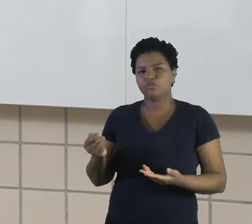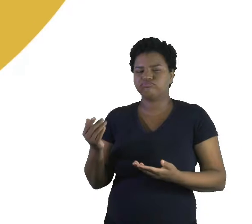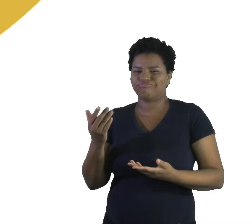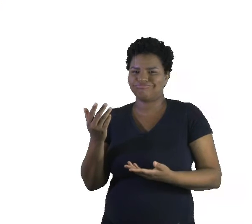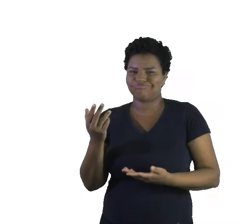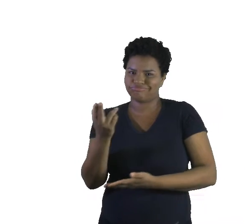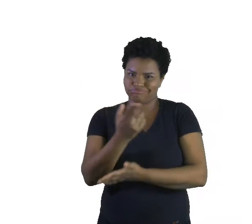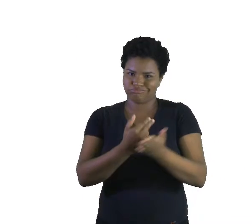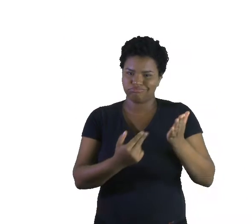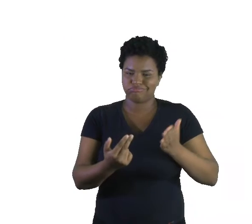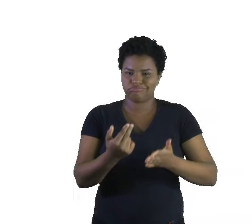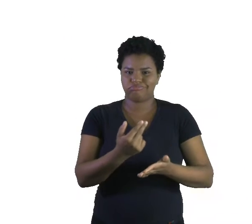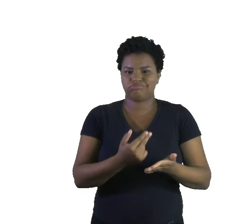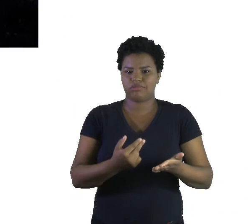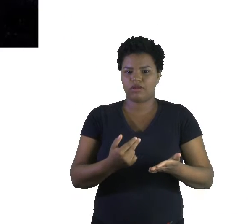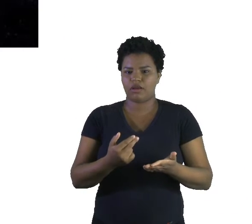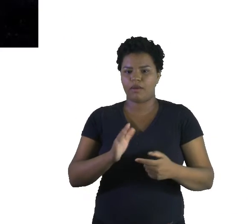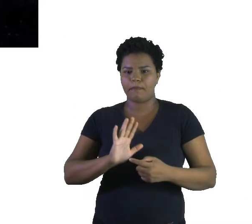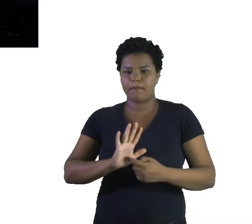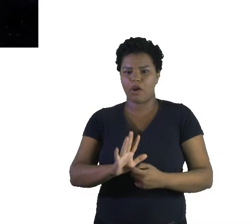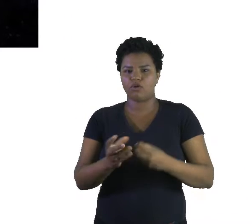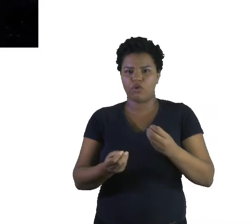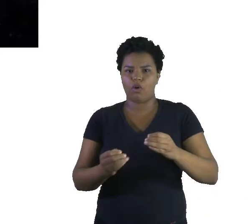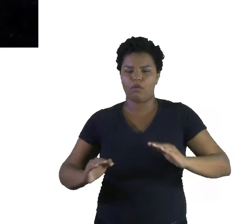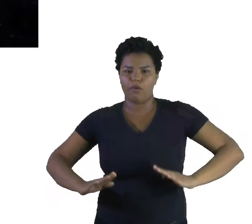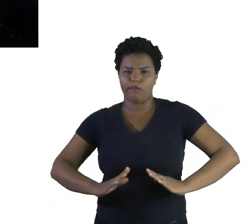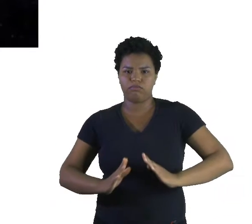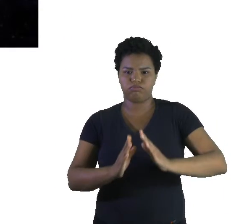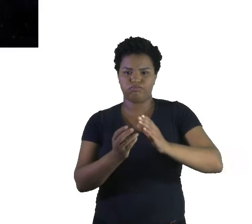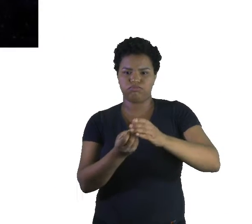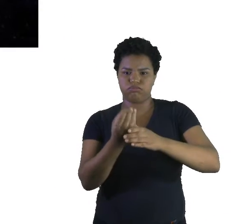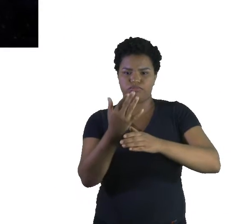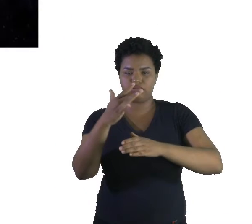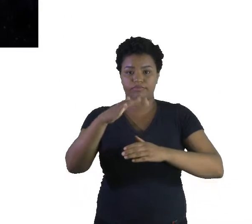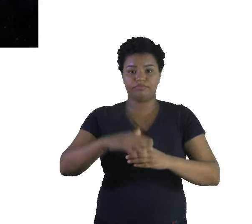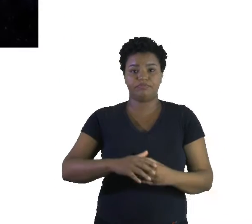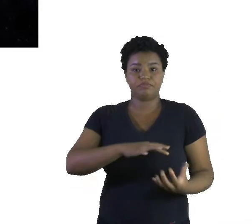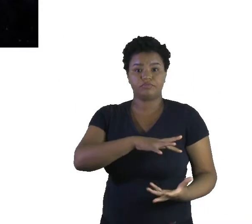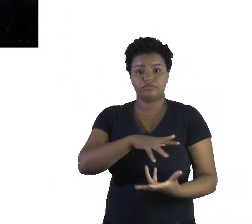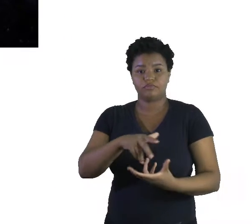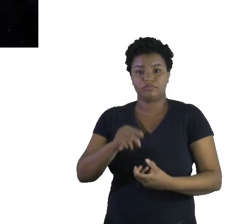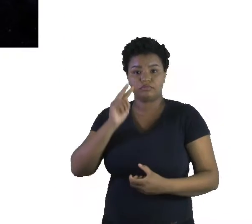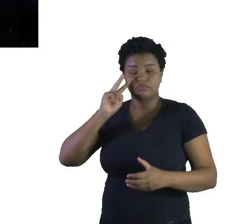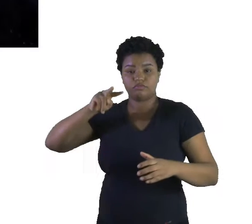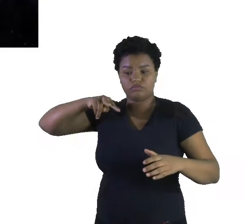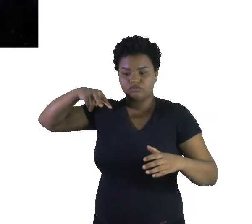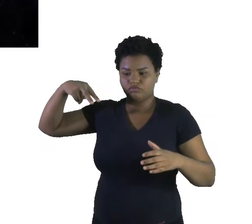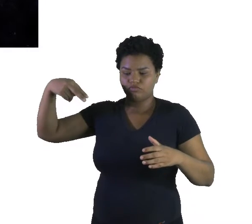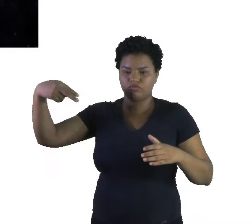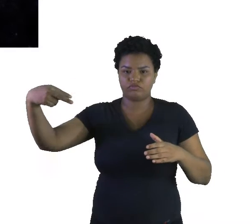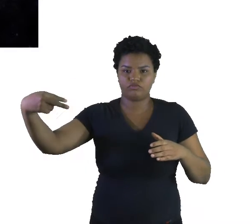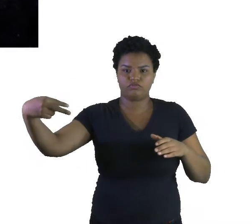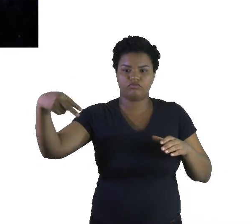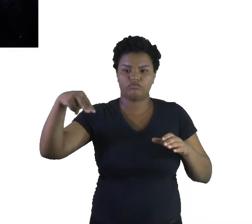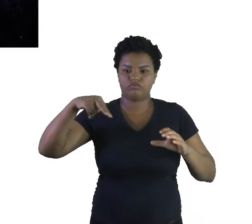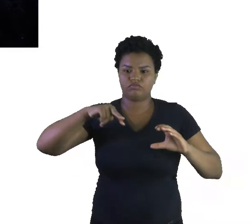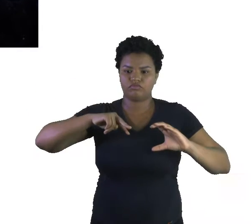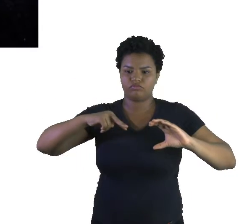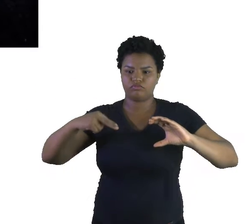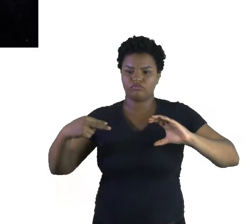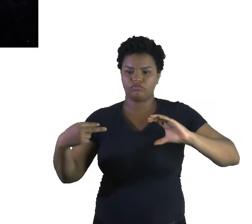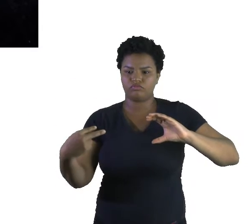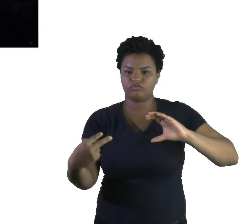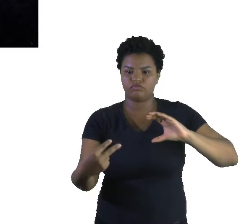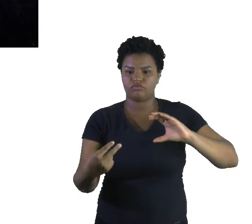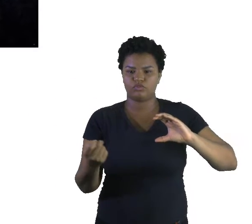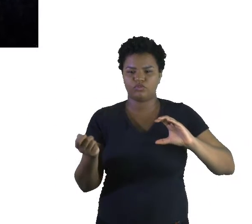que demonstra como se forma um vulcão. A Terra vista do espaço. Mesmo daqui, não dá para ver